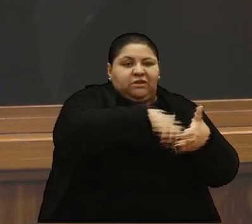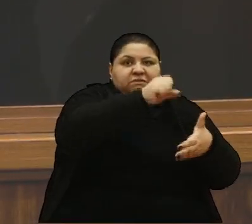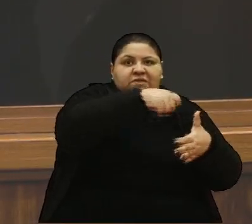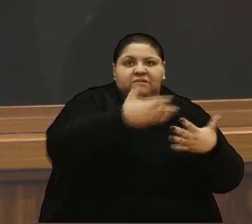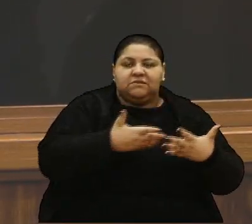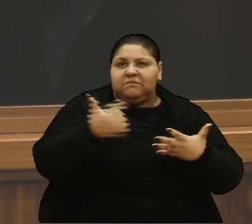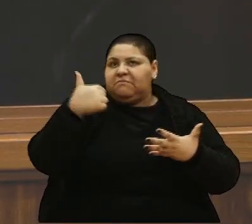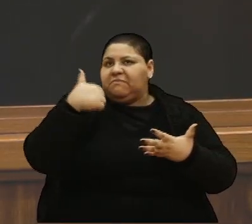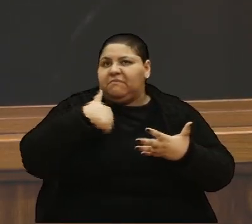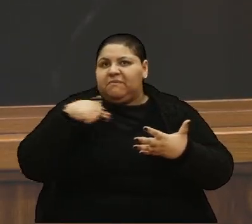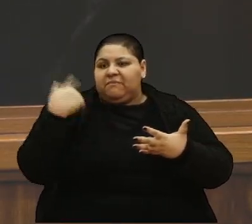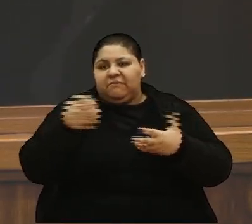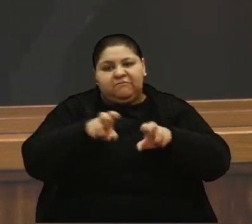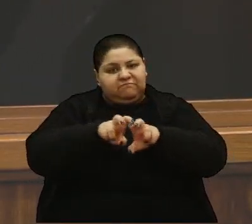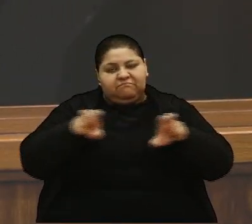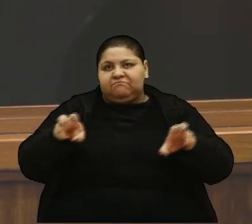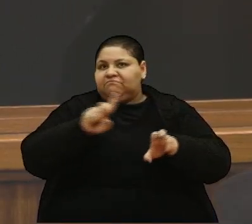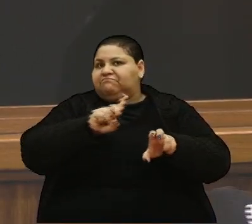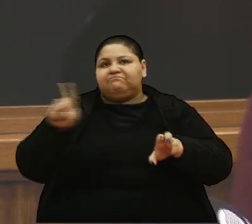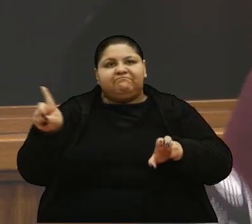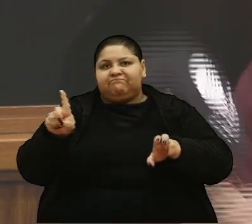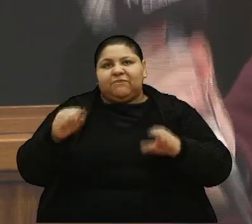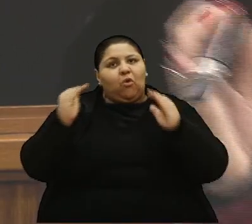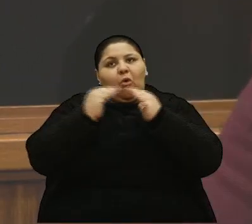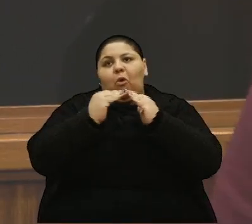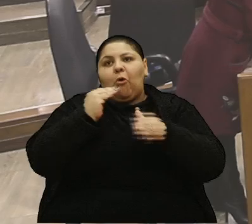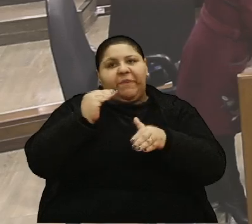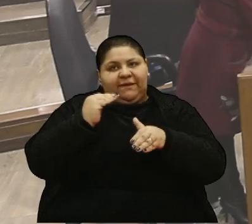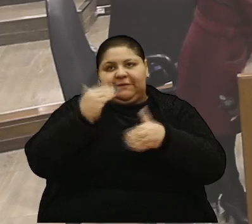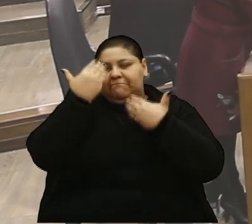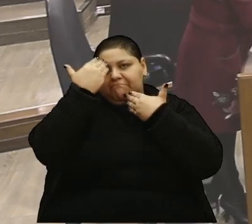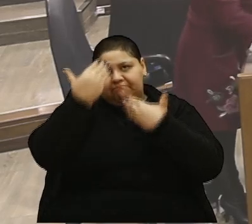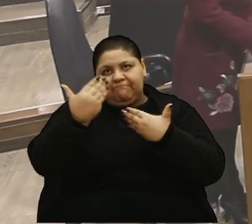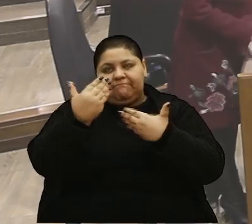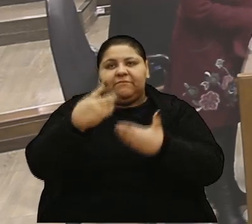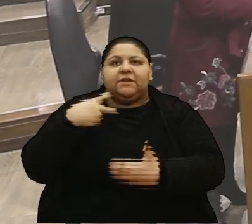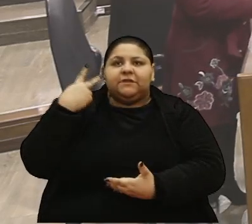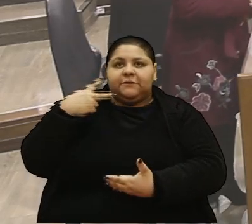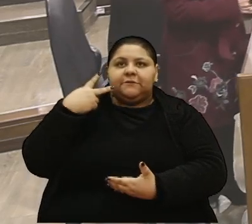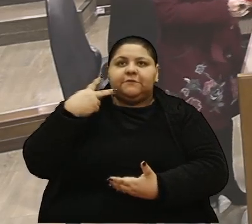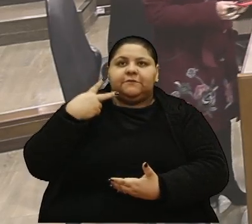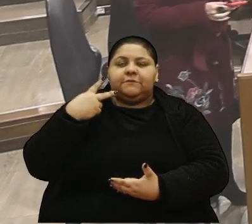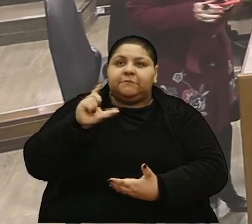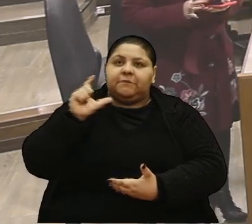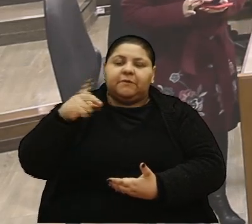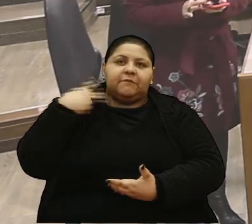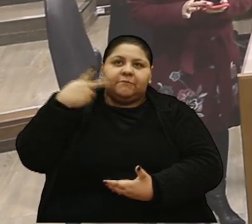para mim e para a nossa bancada não vai colar. Obrigado, vereadora Rose. Com a palavra, capitão Ramon Teles.